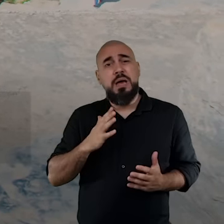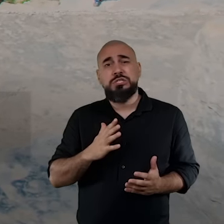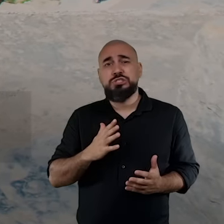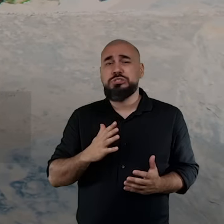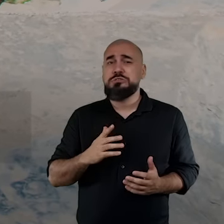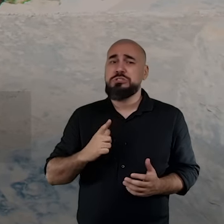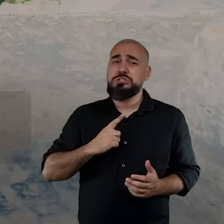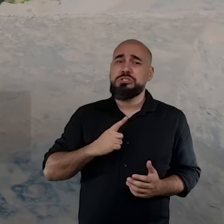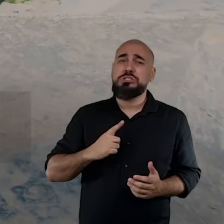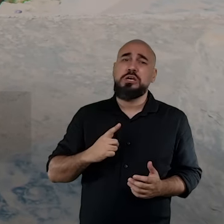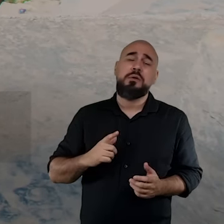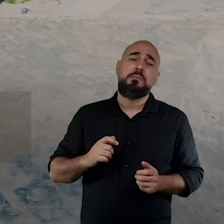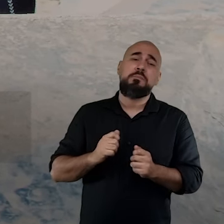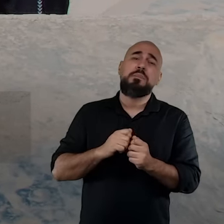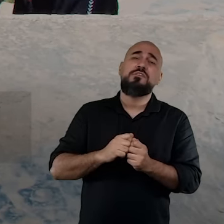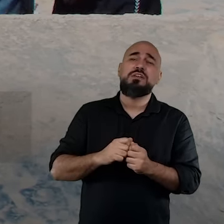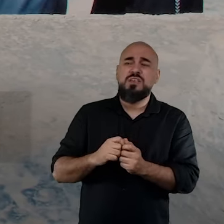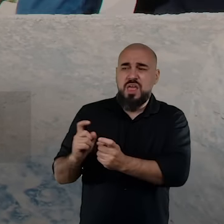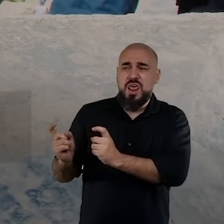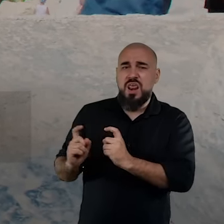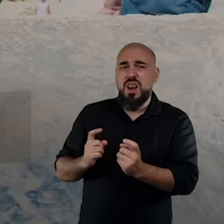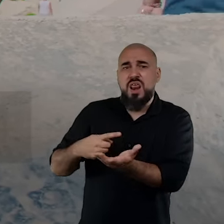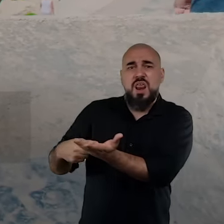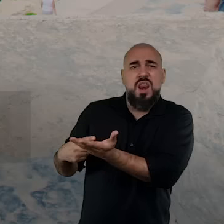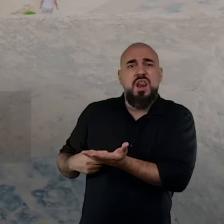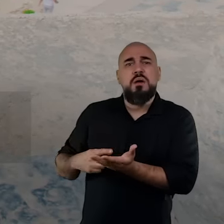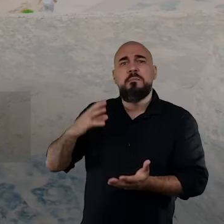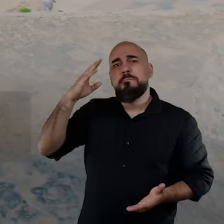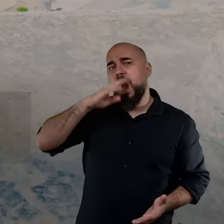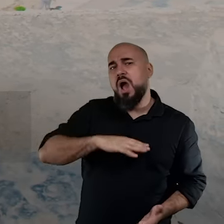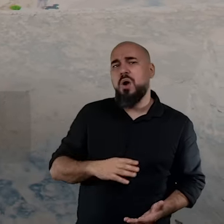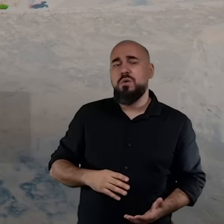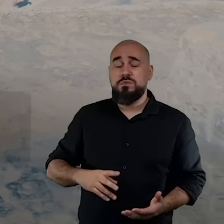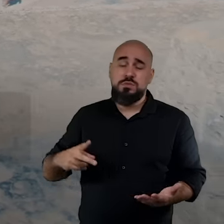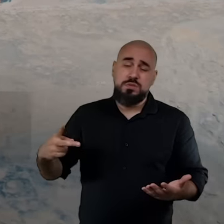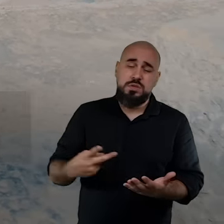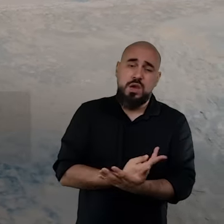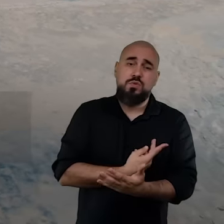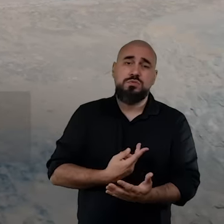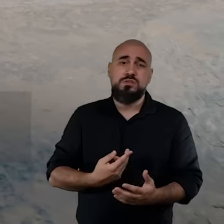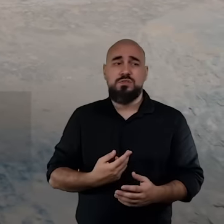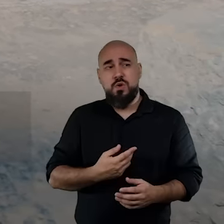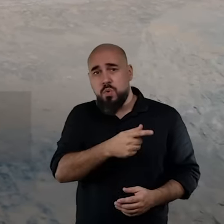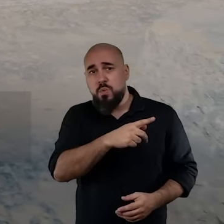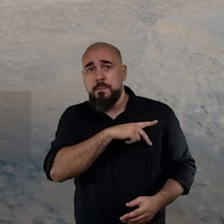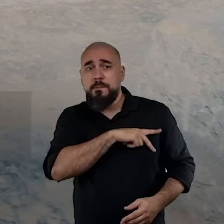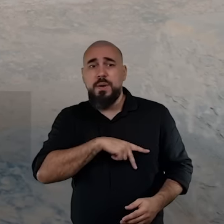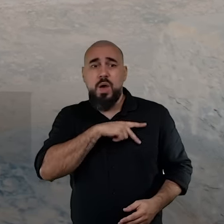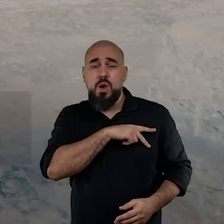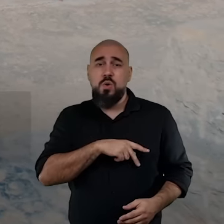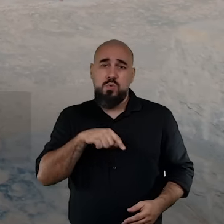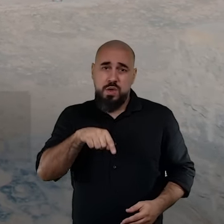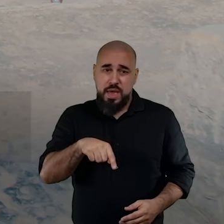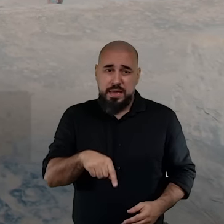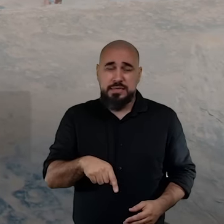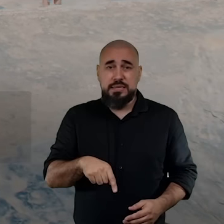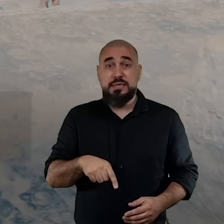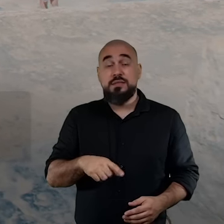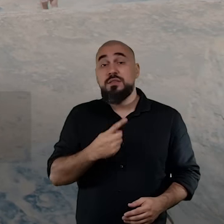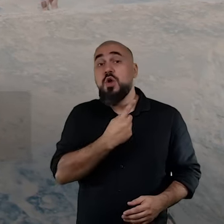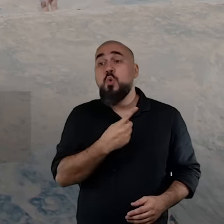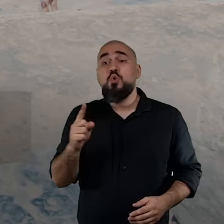entretenimento, eles também tinham para, às vezes, arquitetar aquilo que era mal. E foi isso que aconteceu com o apóstolo Paulo